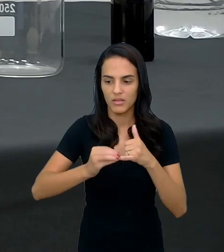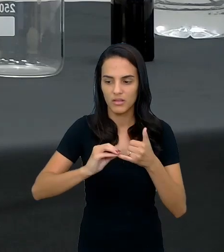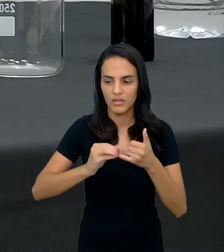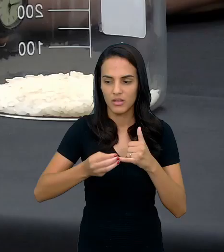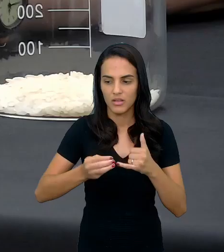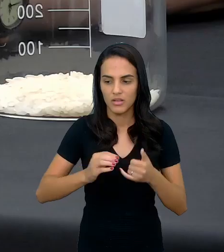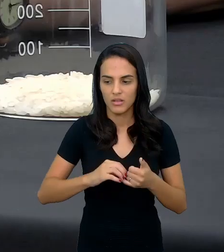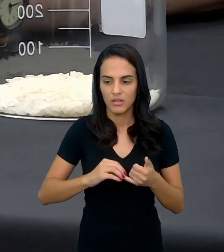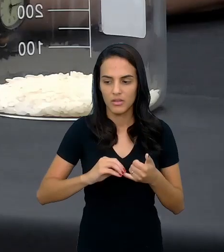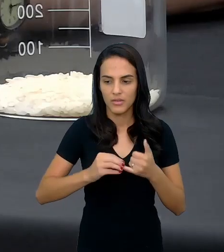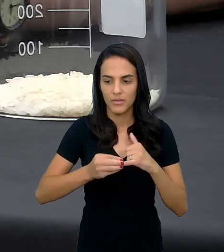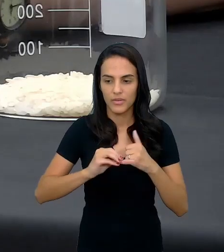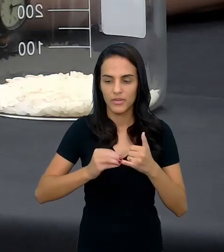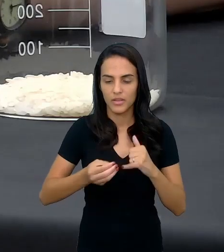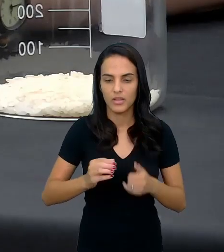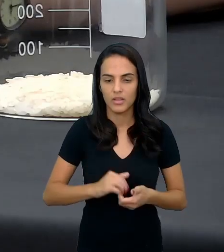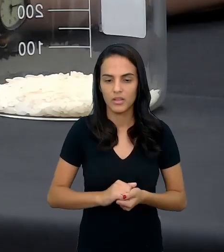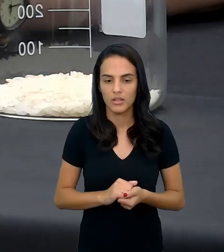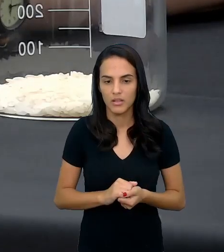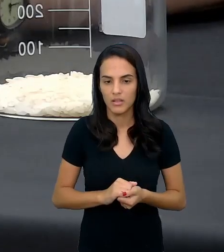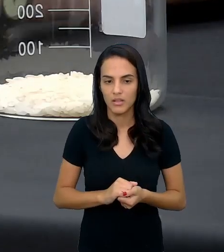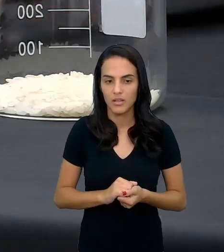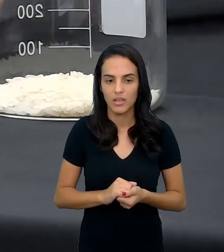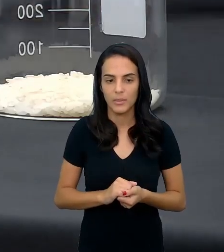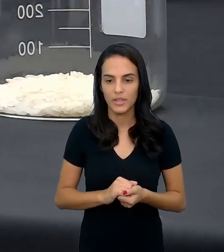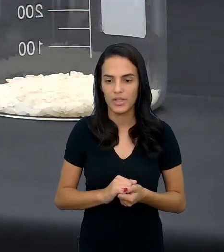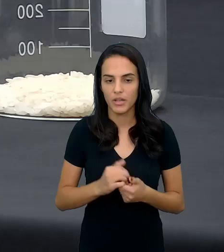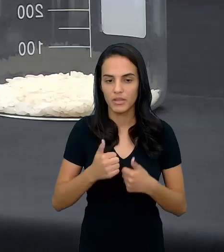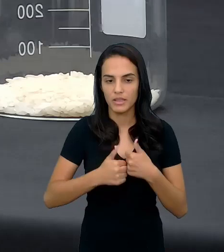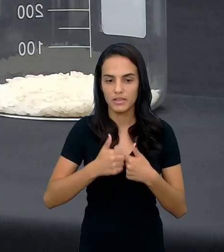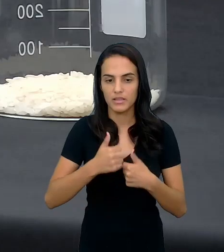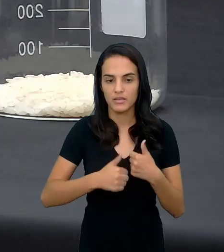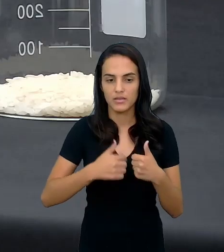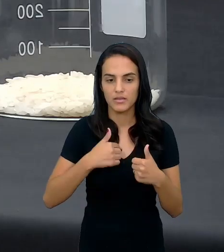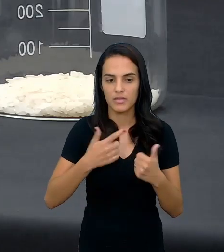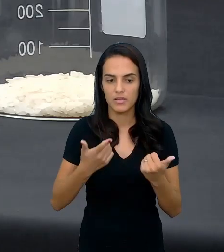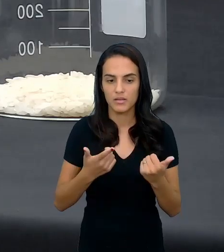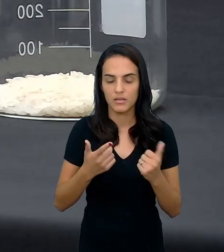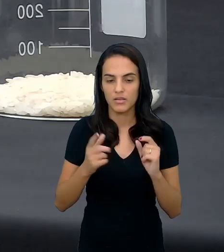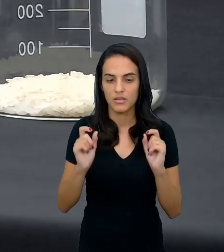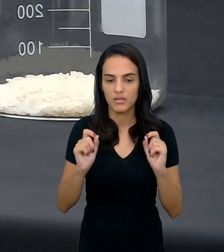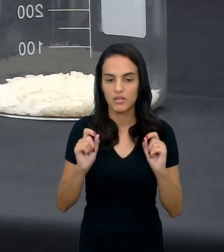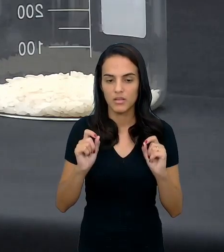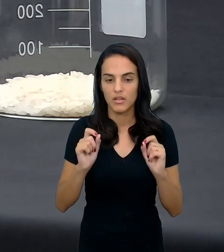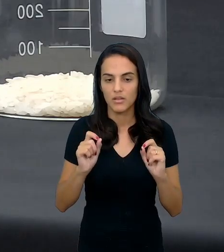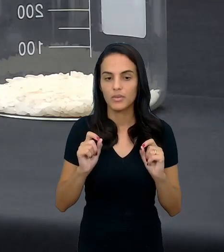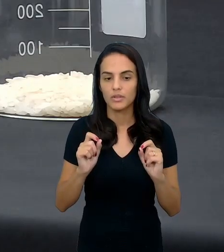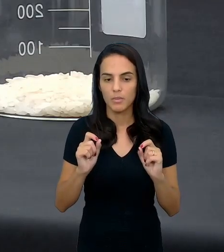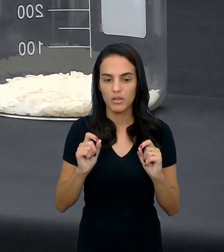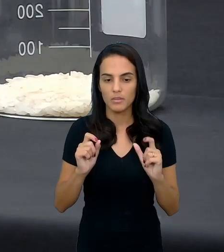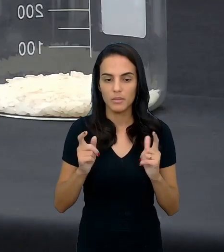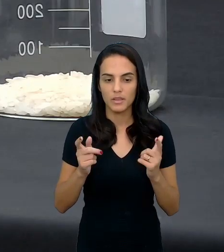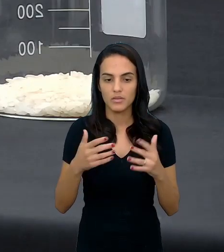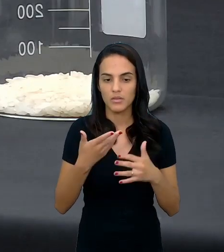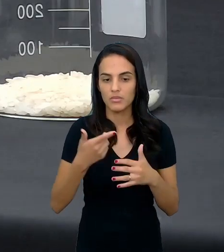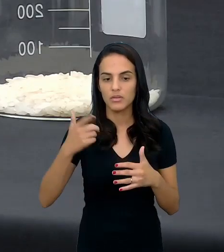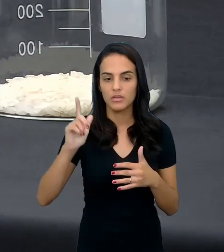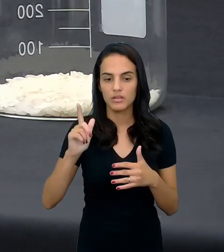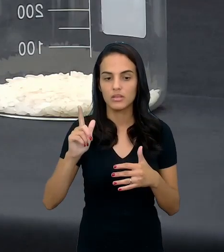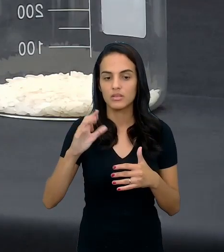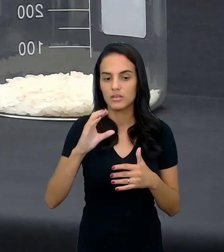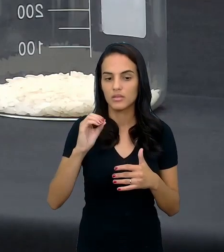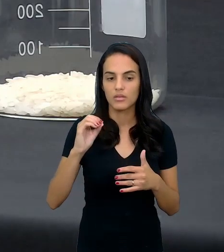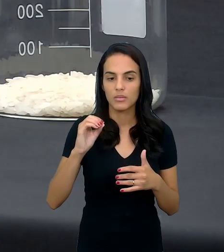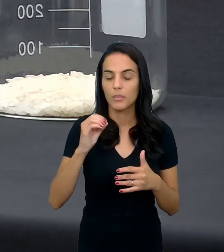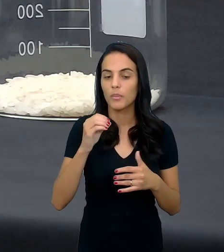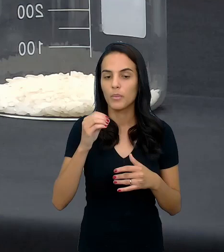do meio. E nesse último becker aqui, olha onde eu tô colocando a minha mão, eu coloquei um pouquinho, olha, de bolacha, farelo aí